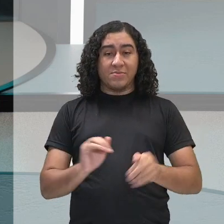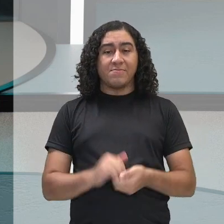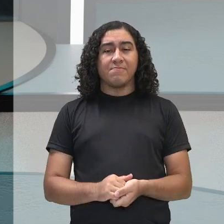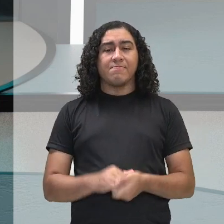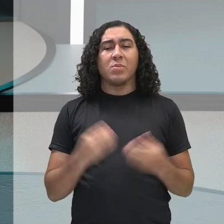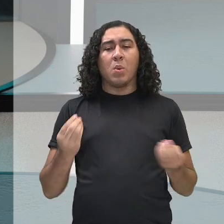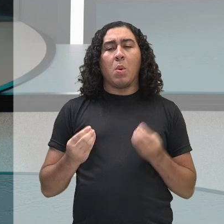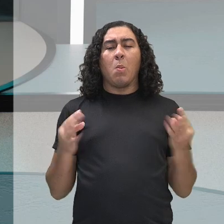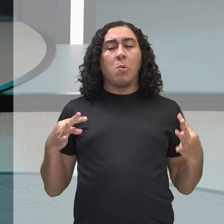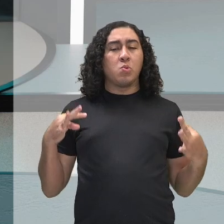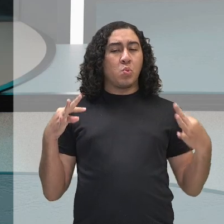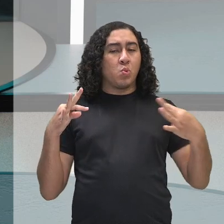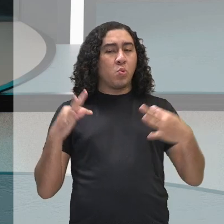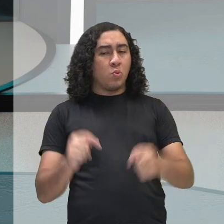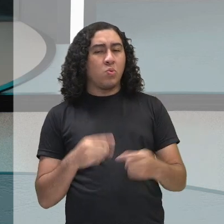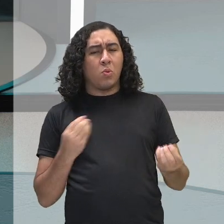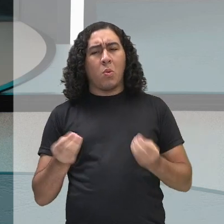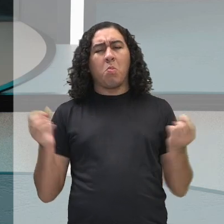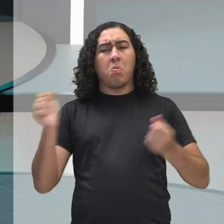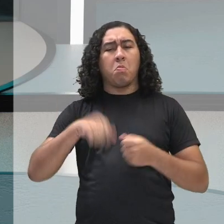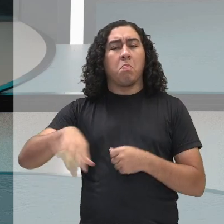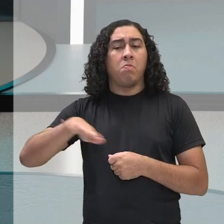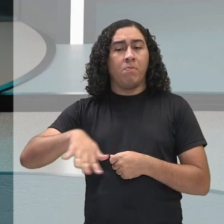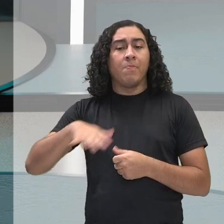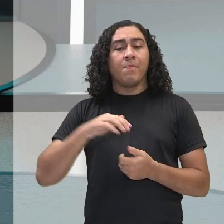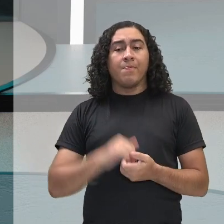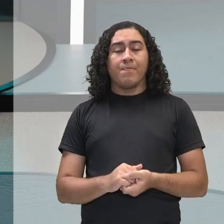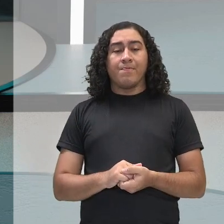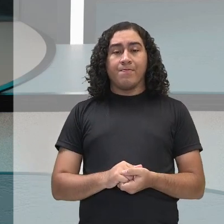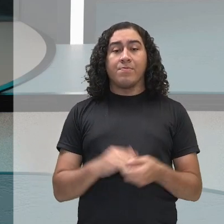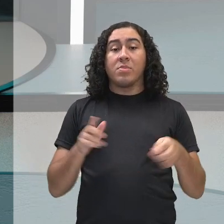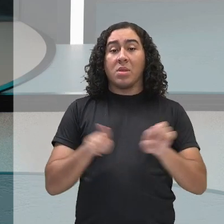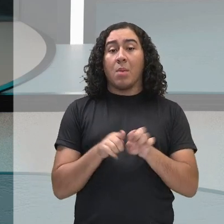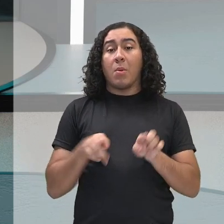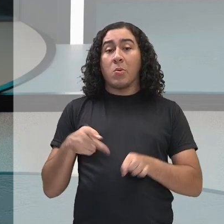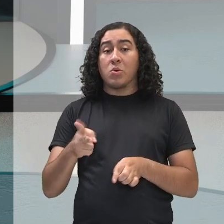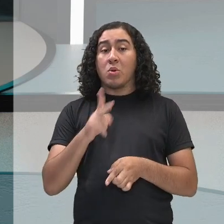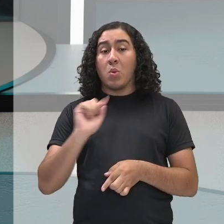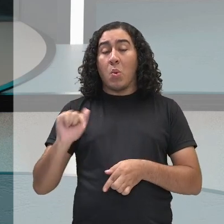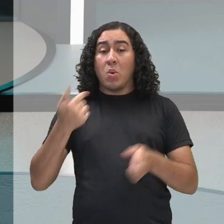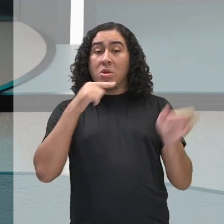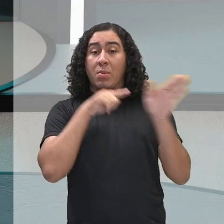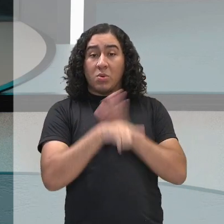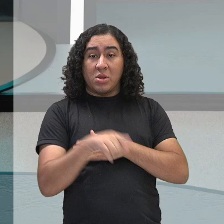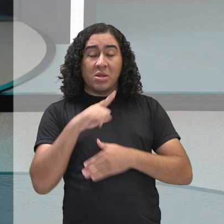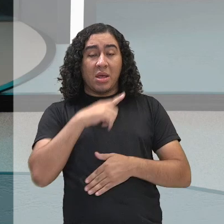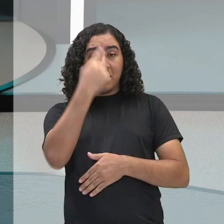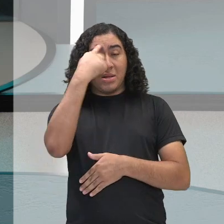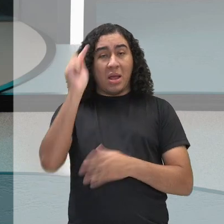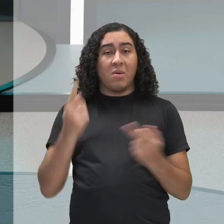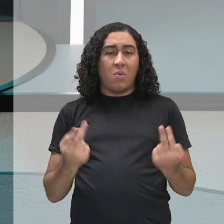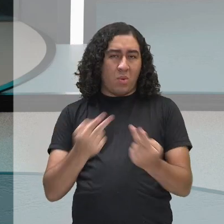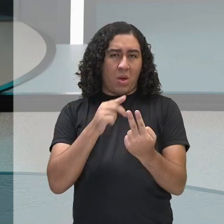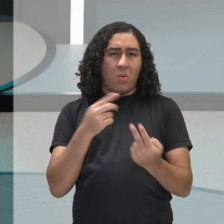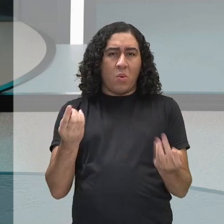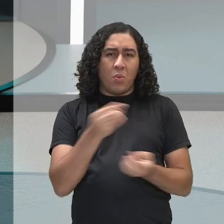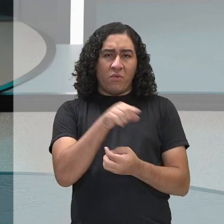Como está tudo? Como está no geral? Ok? O que mais? Outras perguntas que dão a mesma ideia, né? Como você